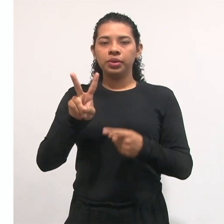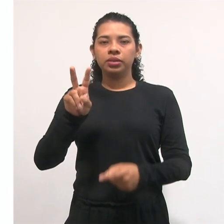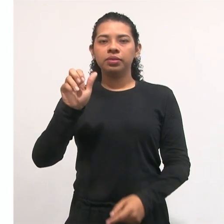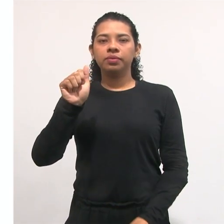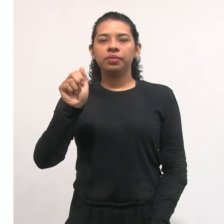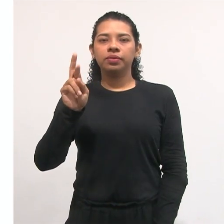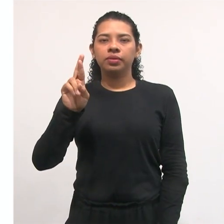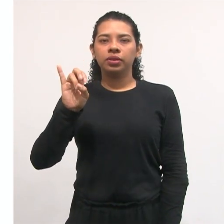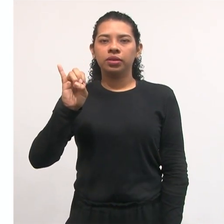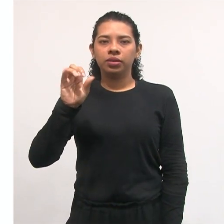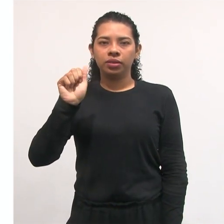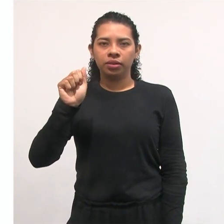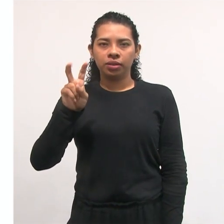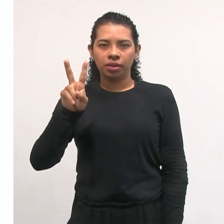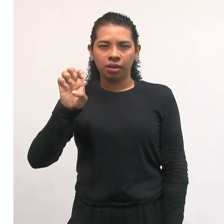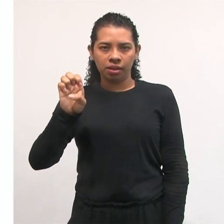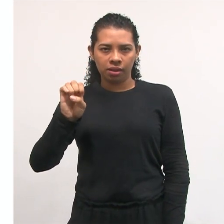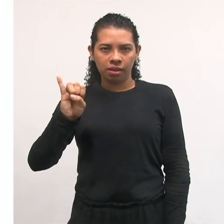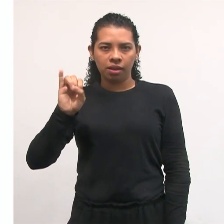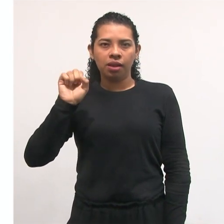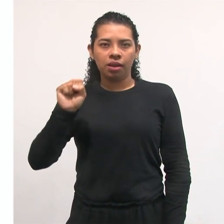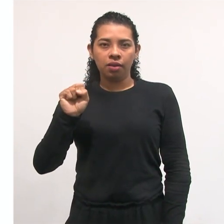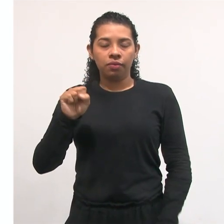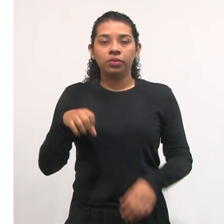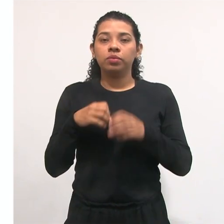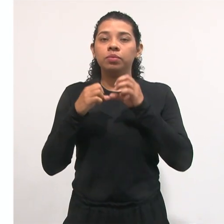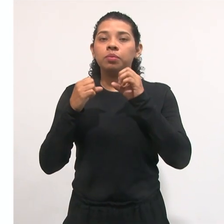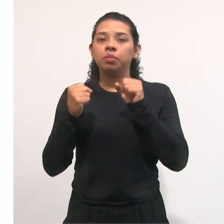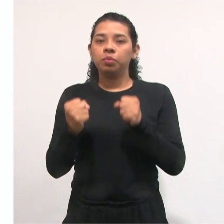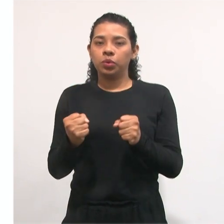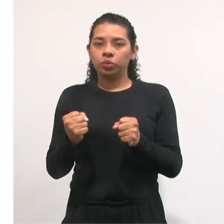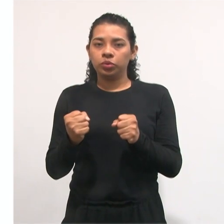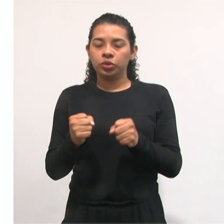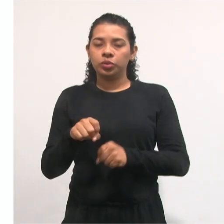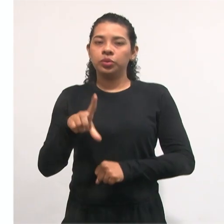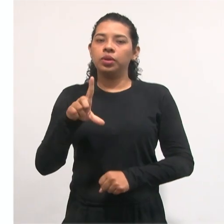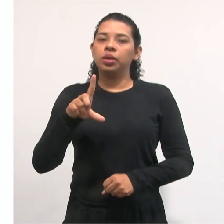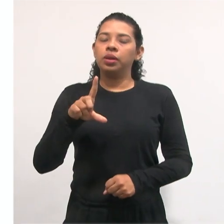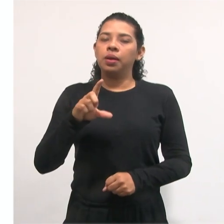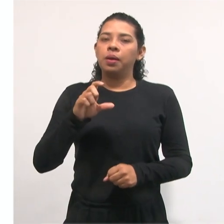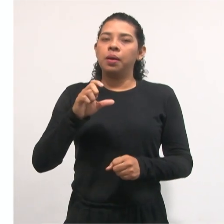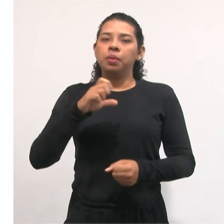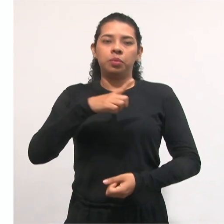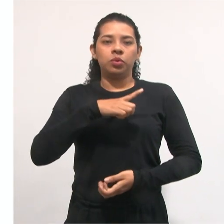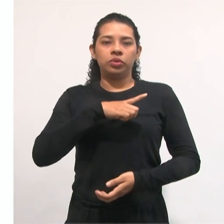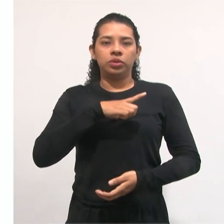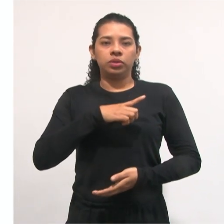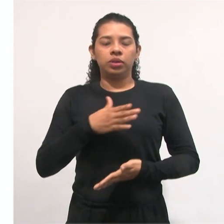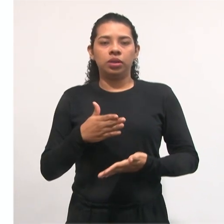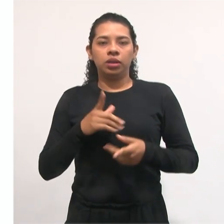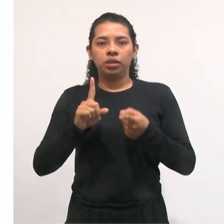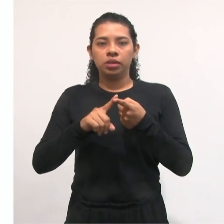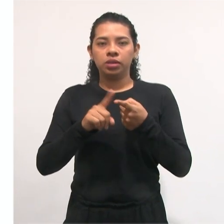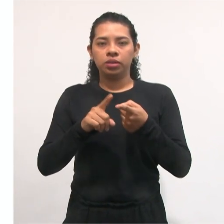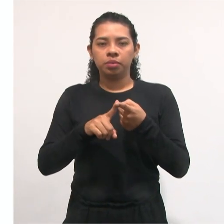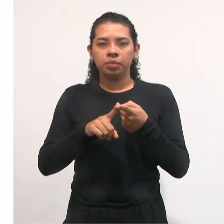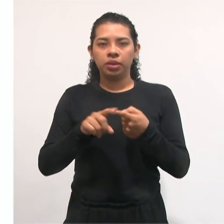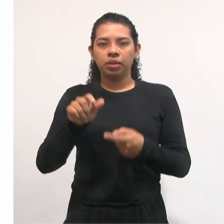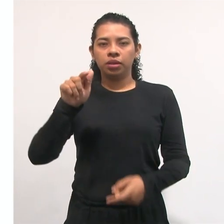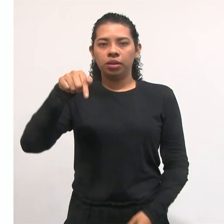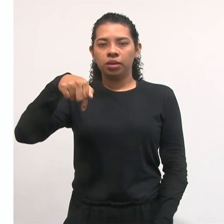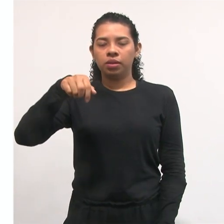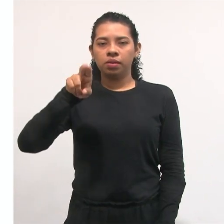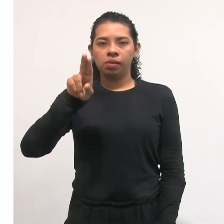as variáveis, né? Essas variáveis que a gente acabou de falar, elas podem ser qualitativa. Então, por